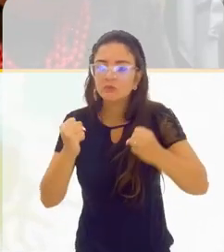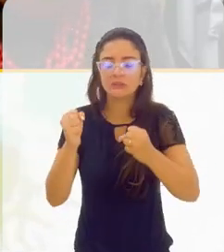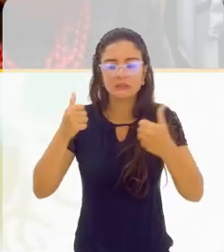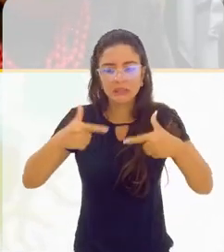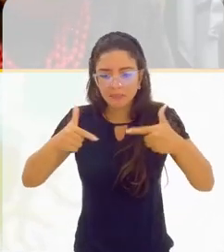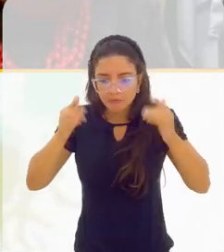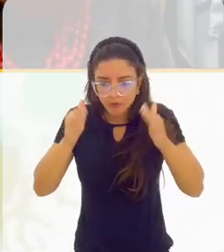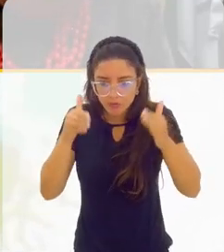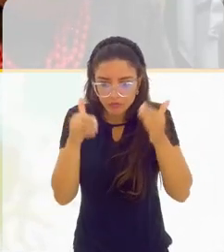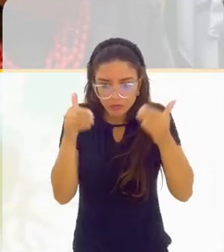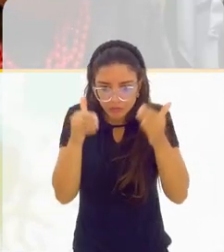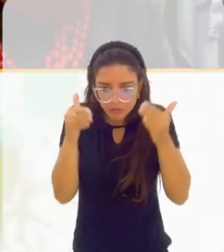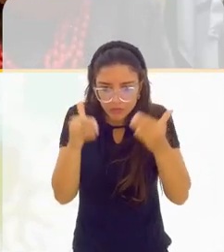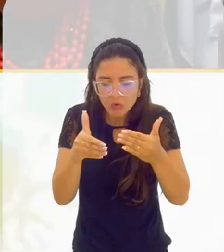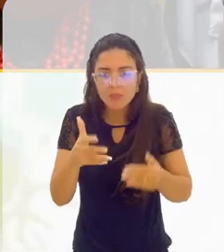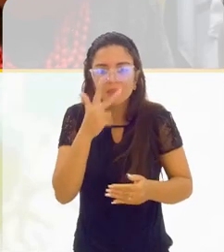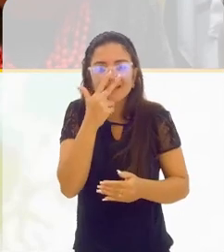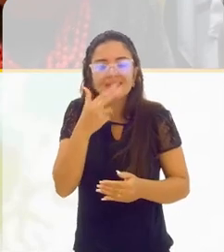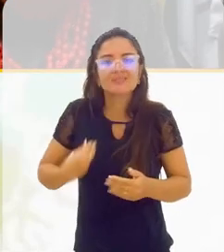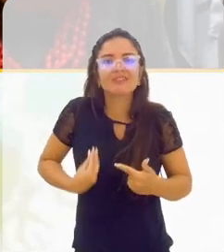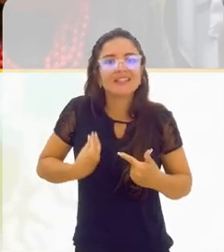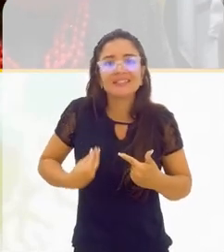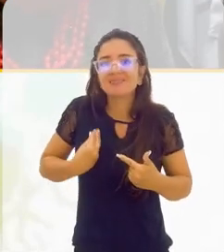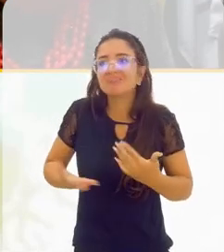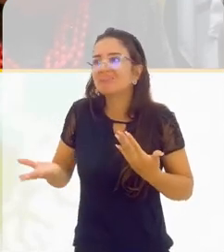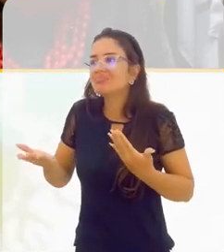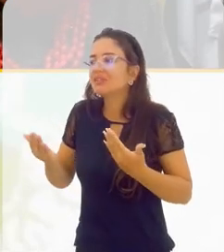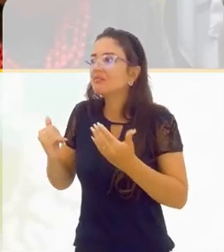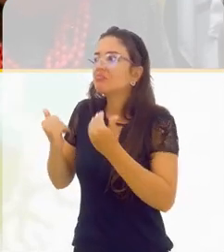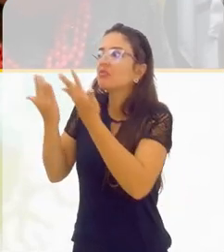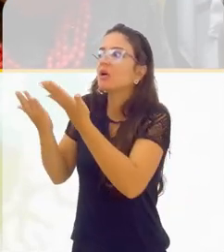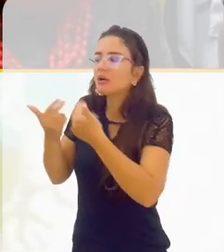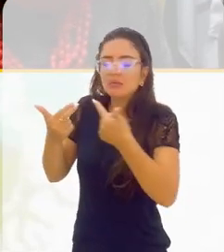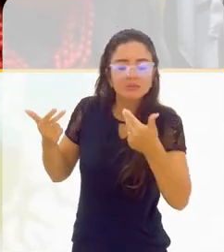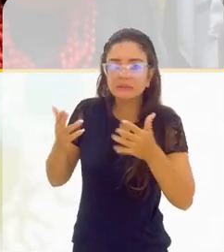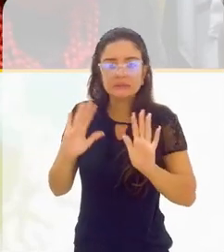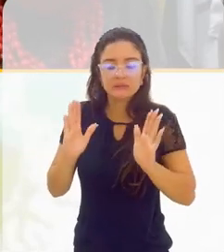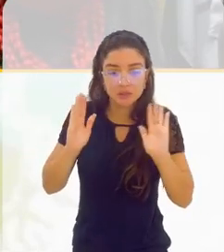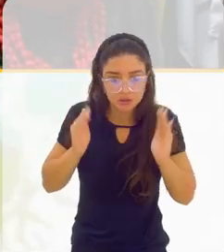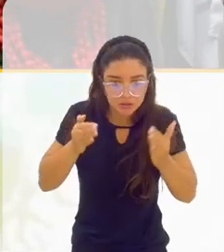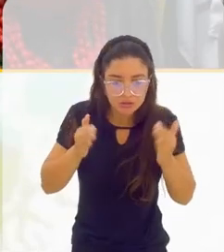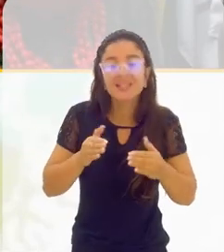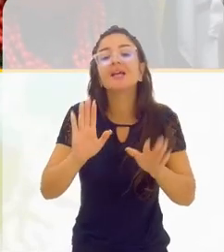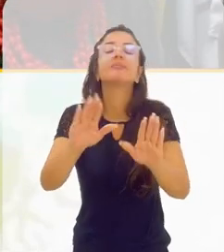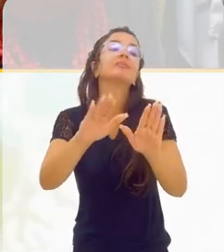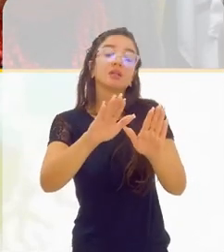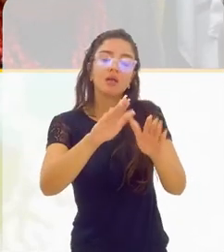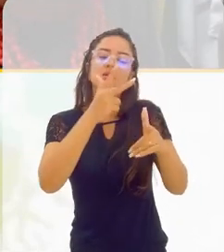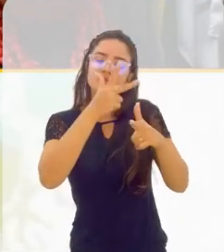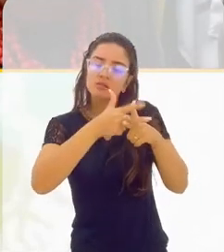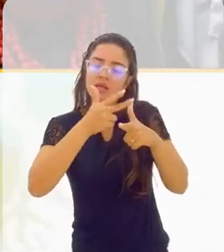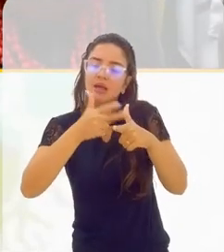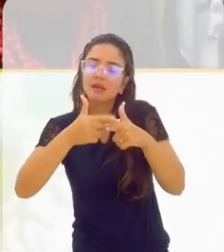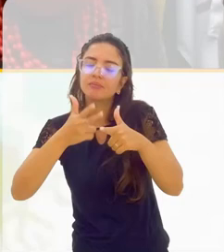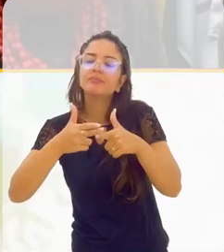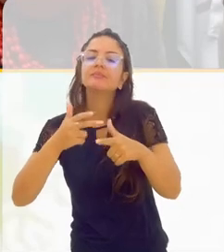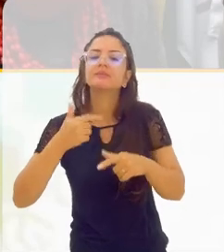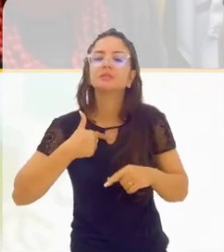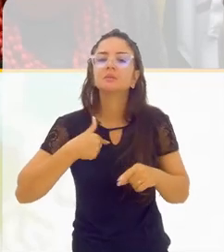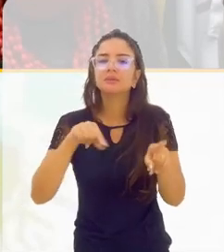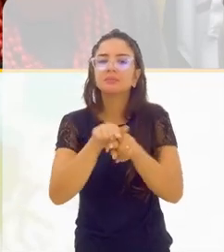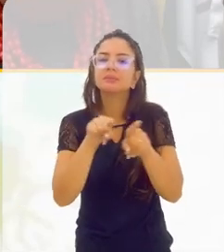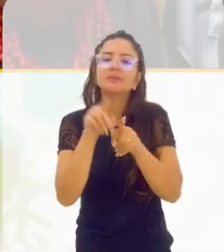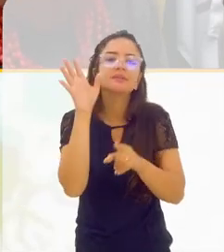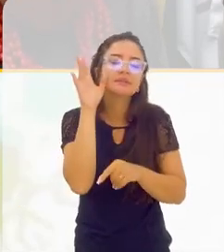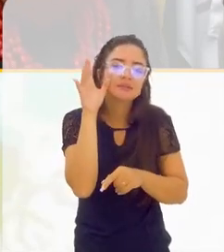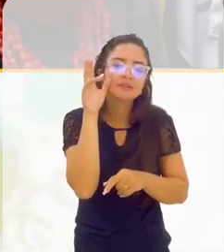mim não existe mais nada para ele não existe família é não é essas séries eu assistia também eu assisti